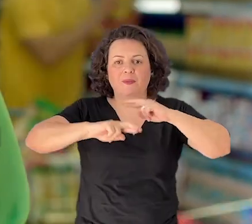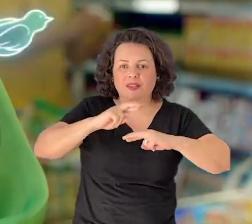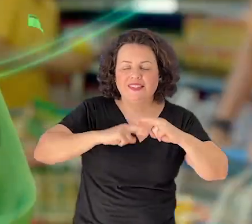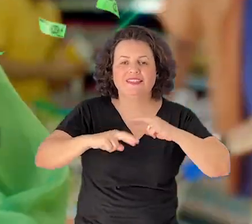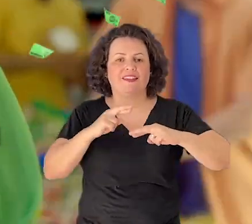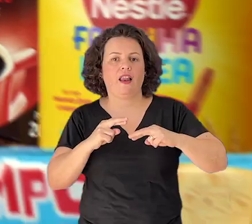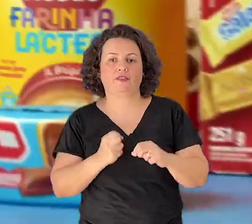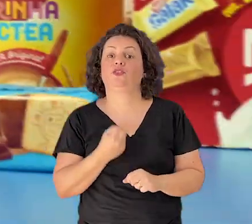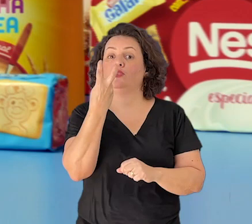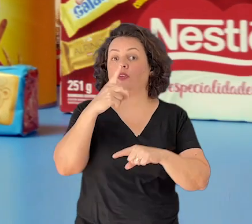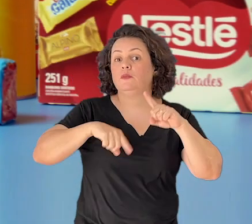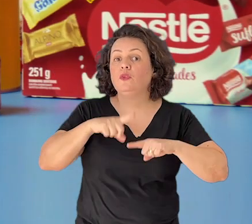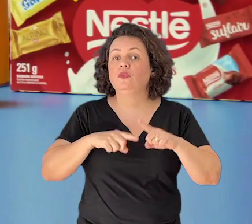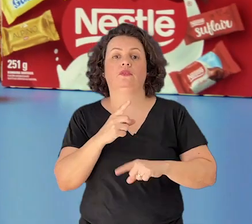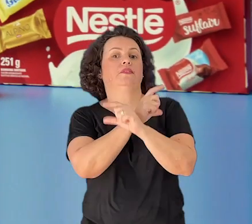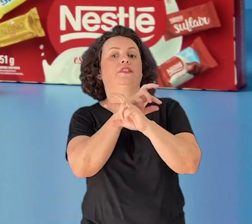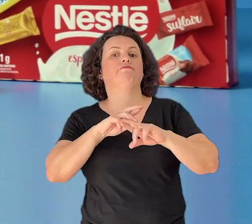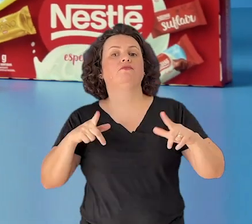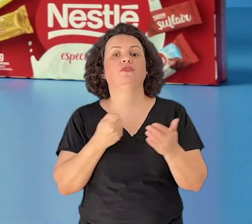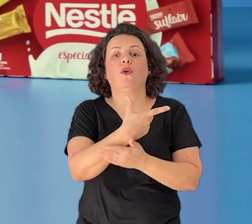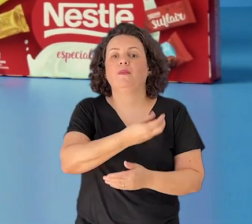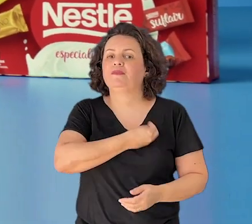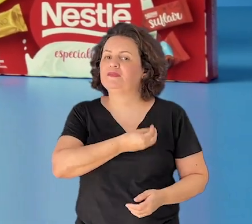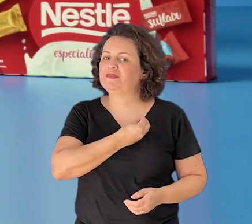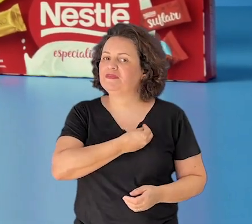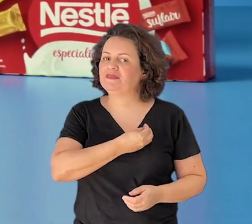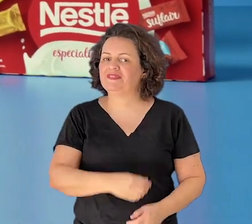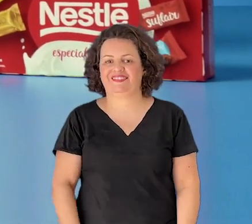em iniciativas de reciclagem. Compre dois produtos Nestlé diferentes e participe.